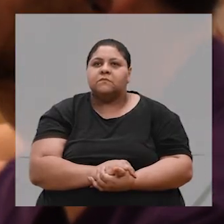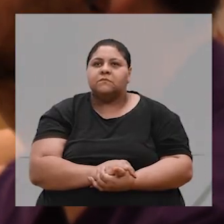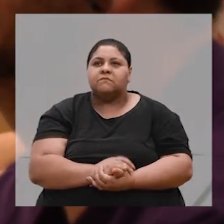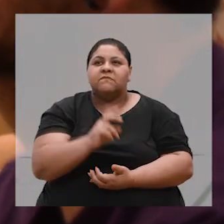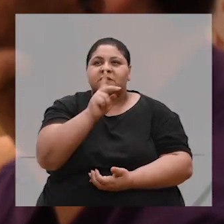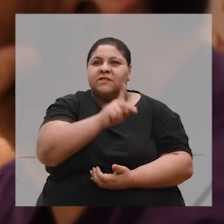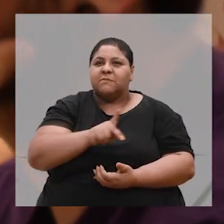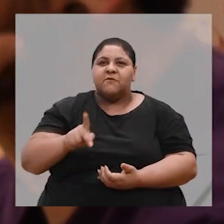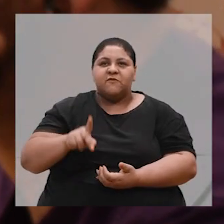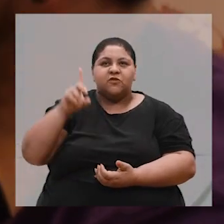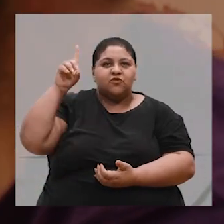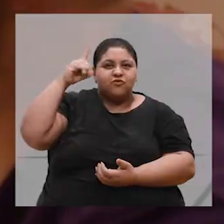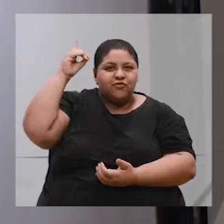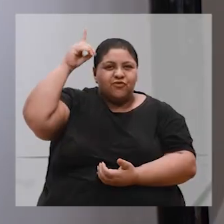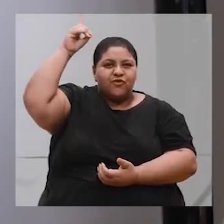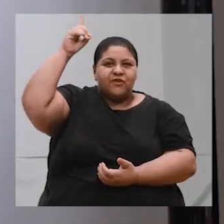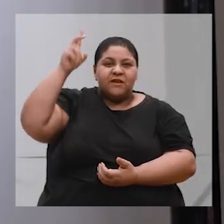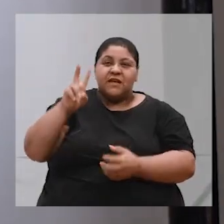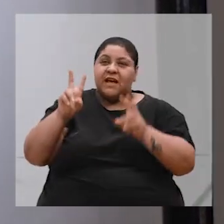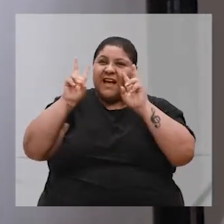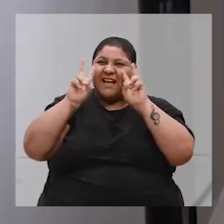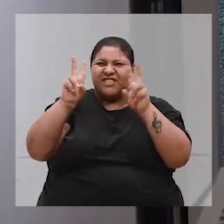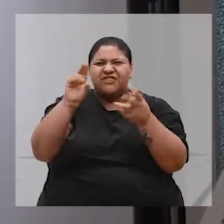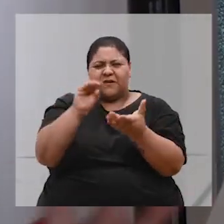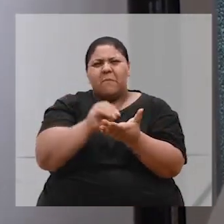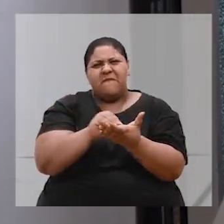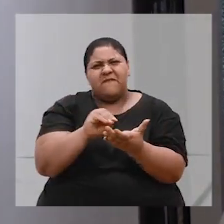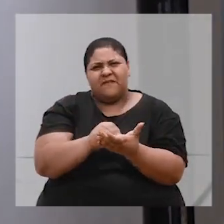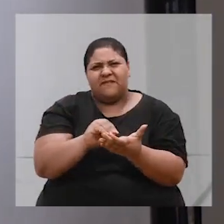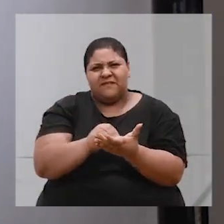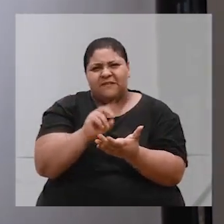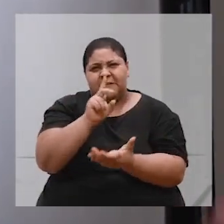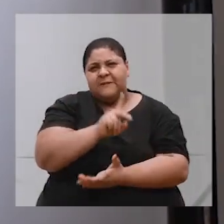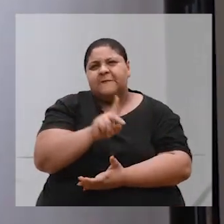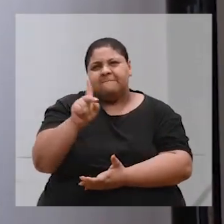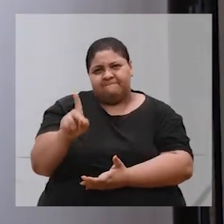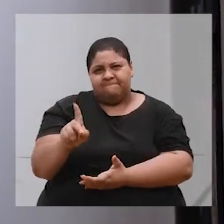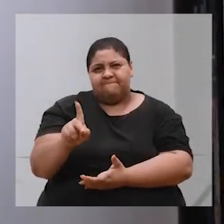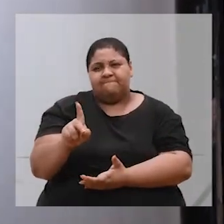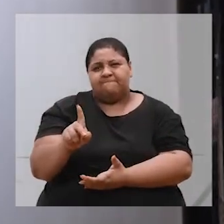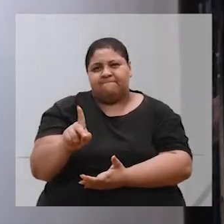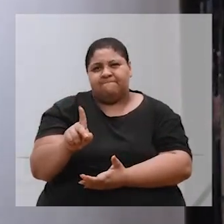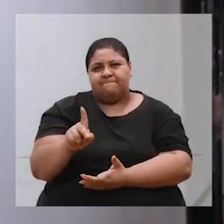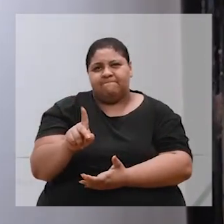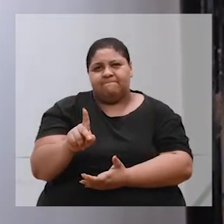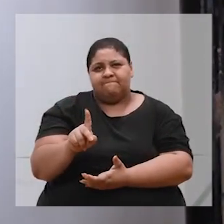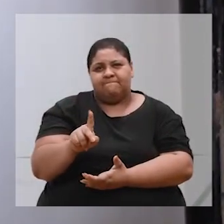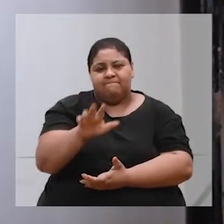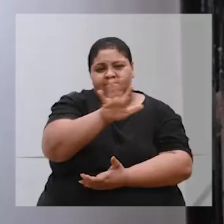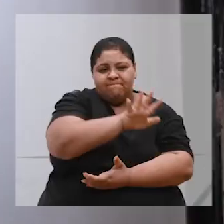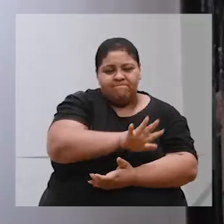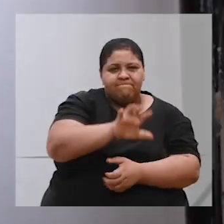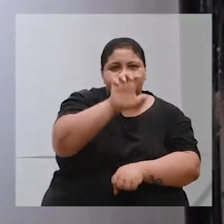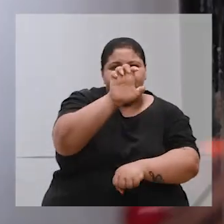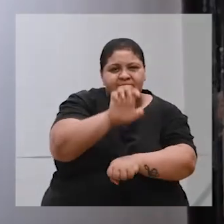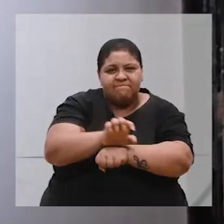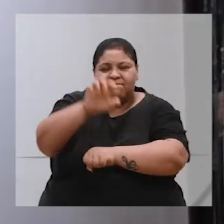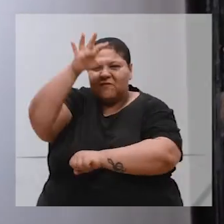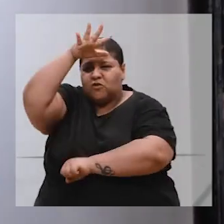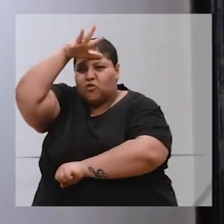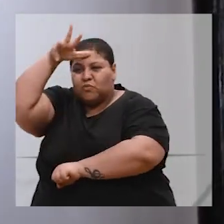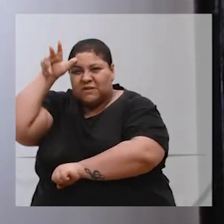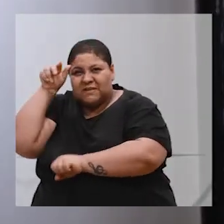Ser professor é um dom, né? E a gente vê que há um déficit muito grande de professores, tanto na rede estadual